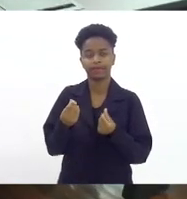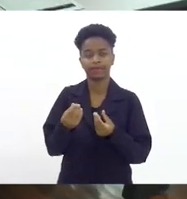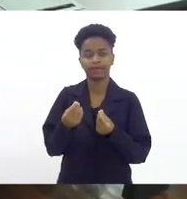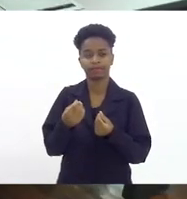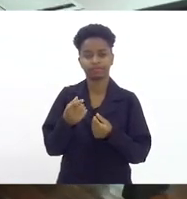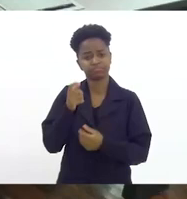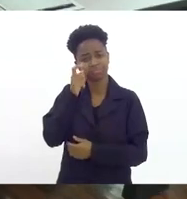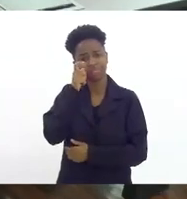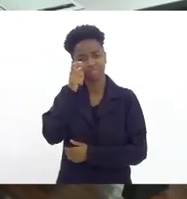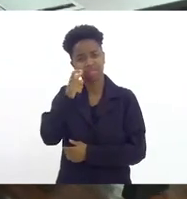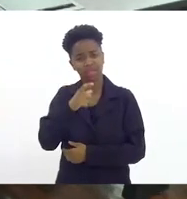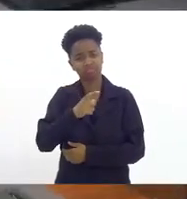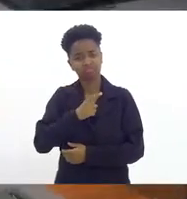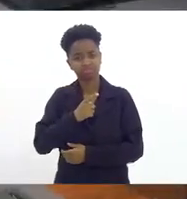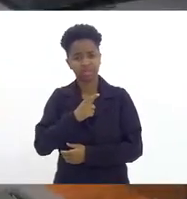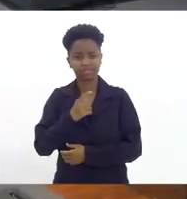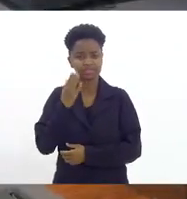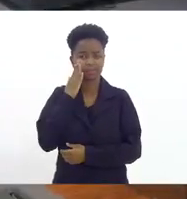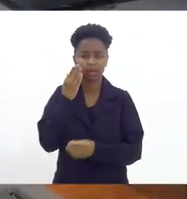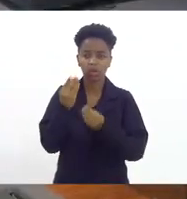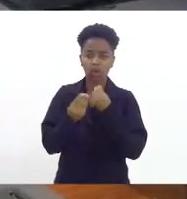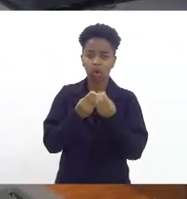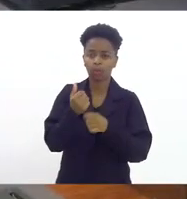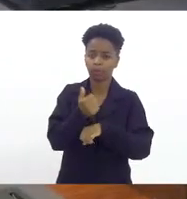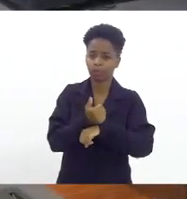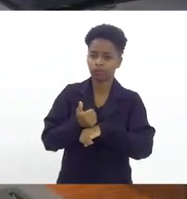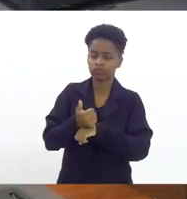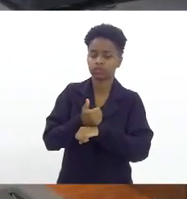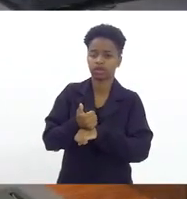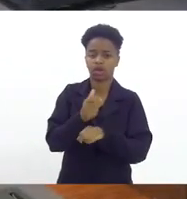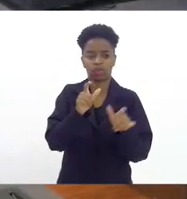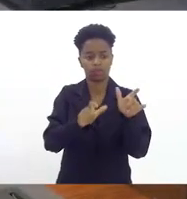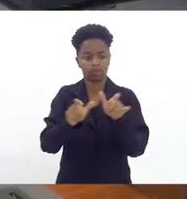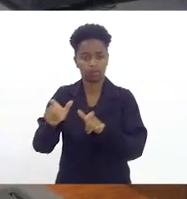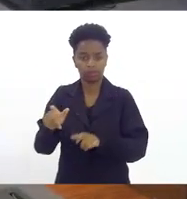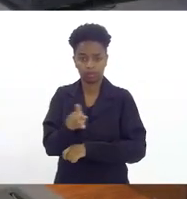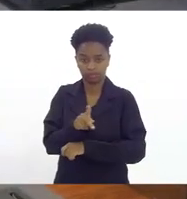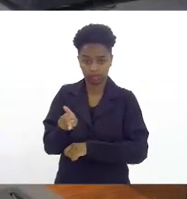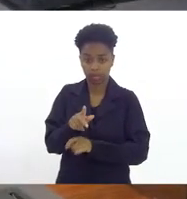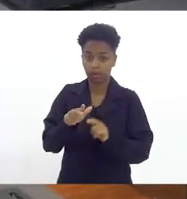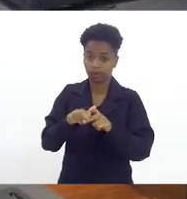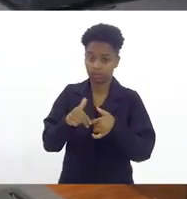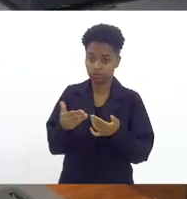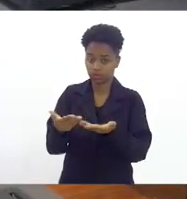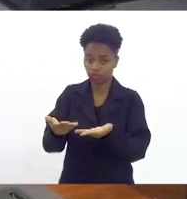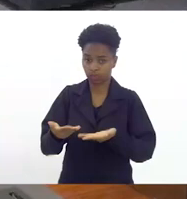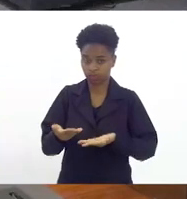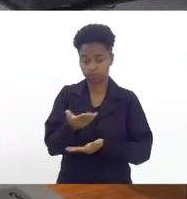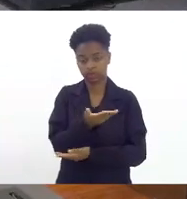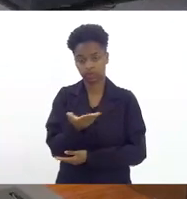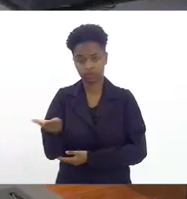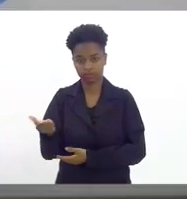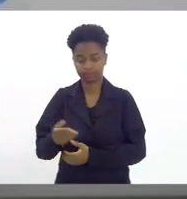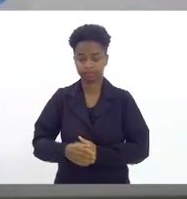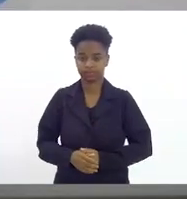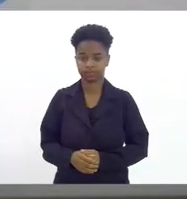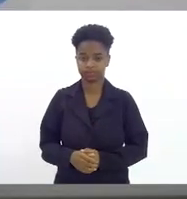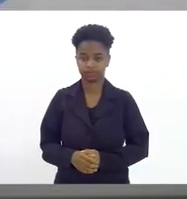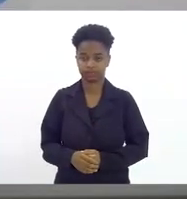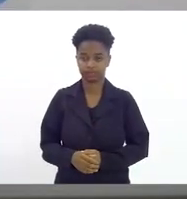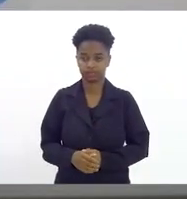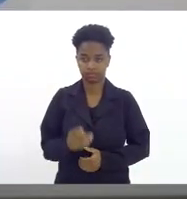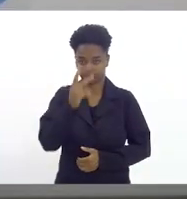interessados na situação dos profissionais docentes é por isso que nós convidamos estes profissionais esses esses